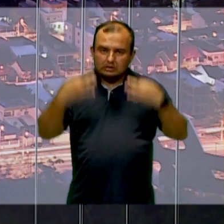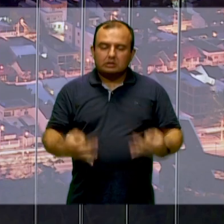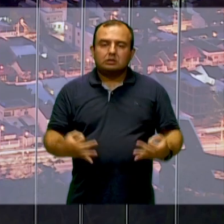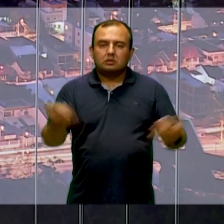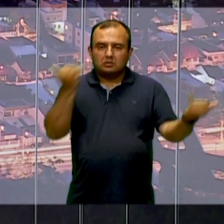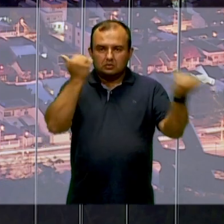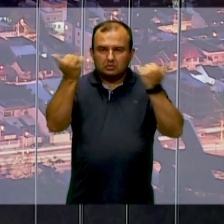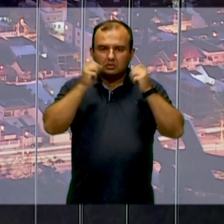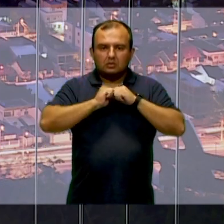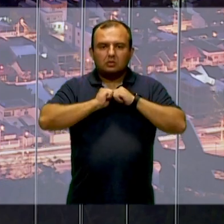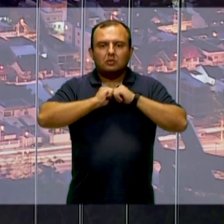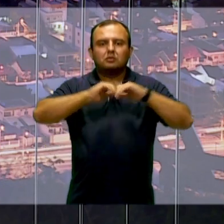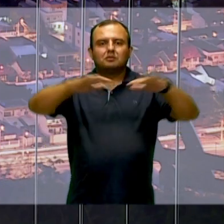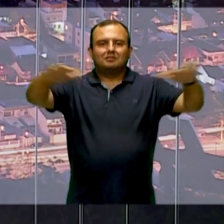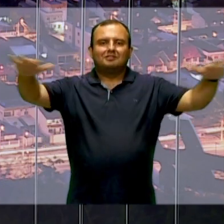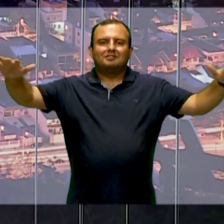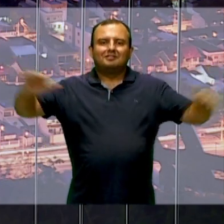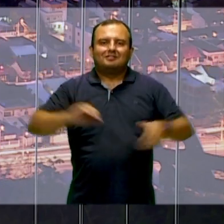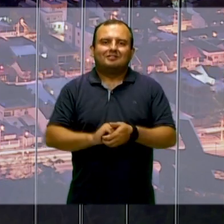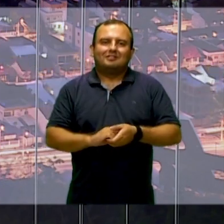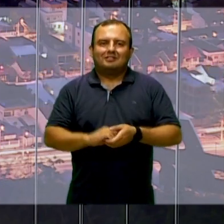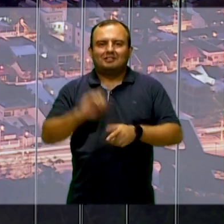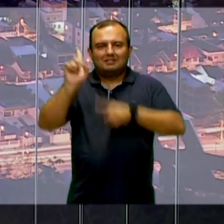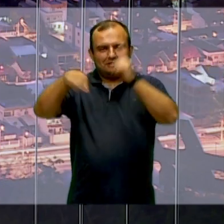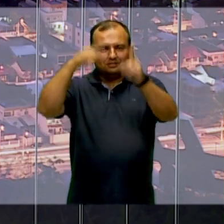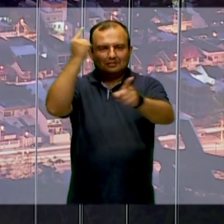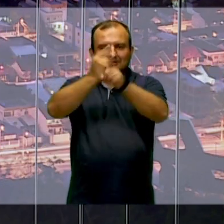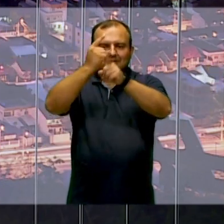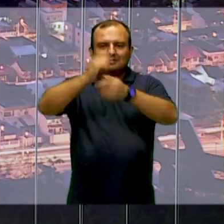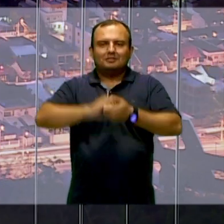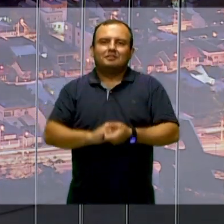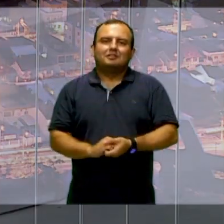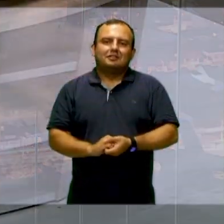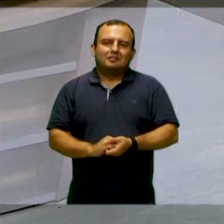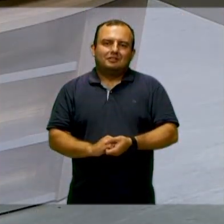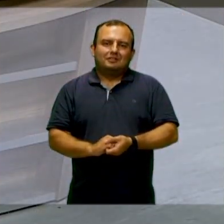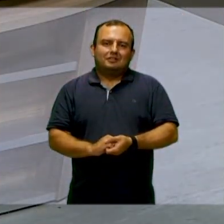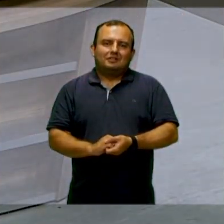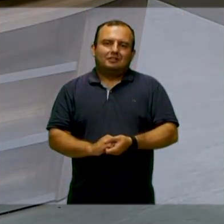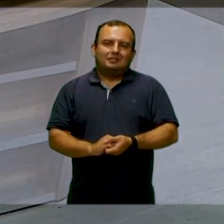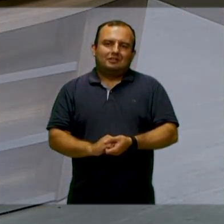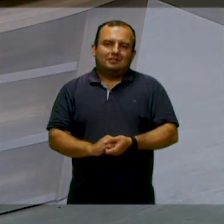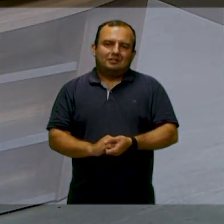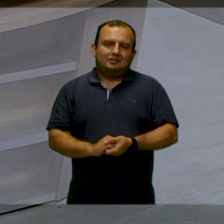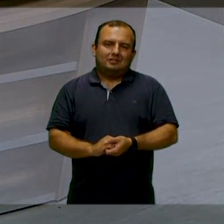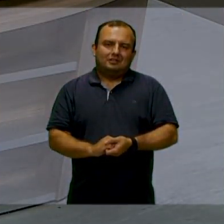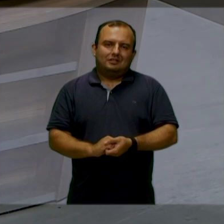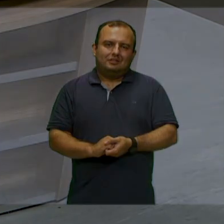correta informação circular. Até o próximo Câmara Aberta.